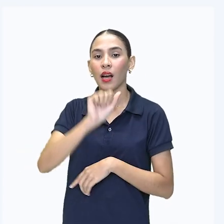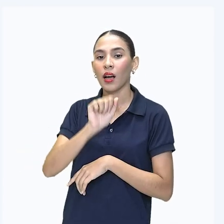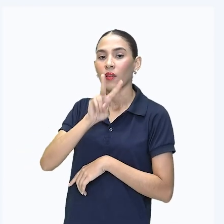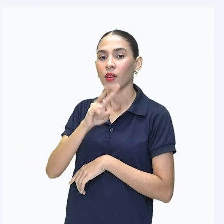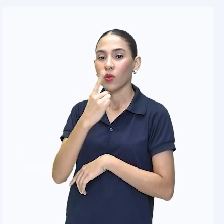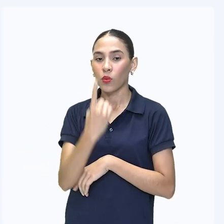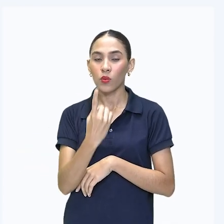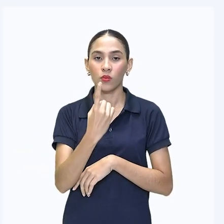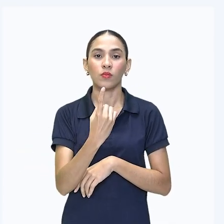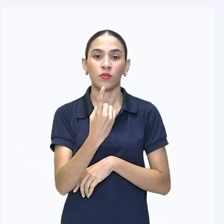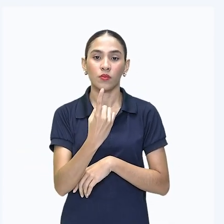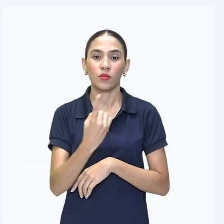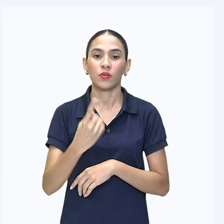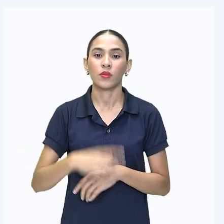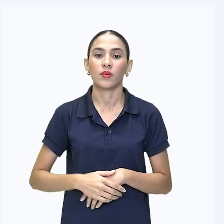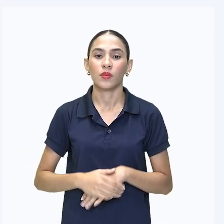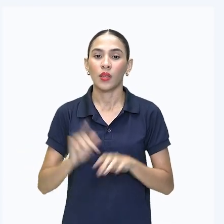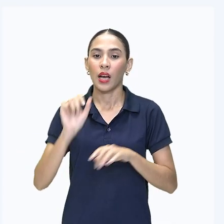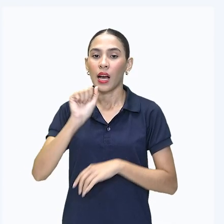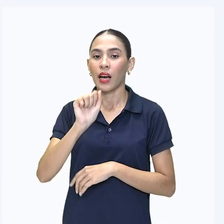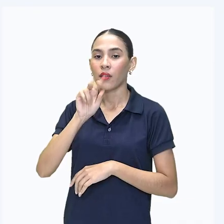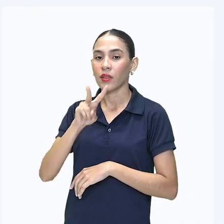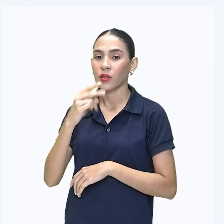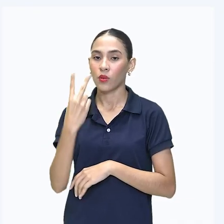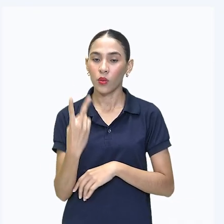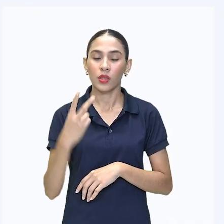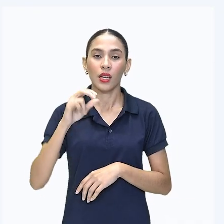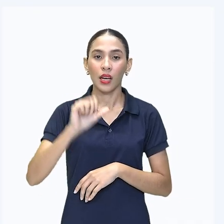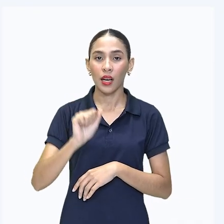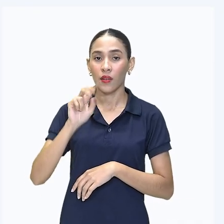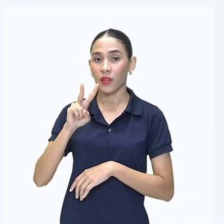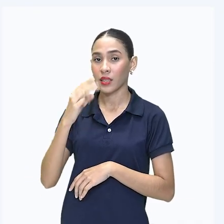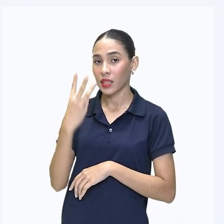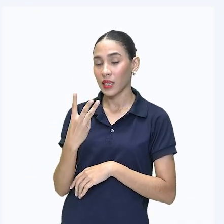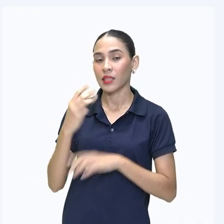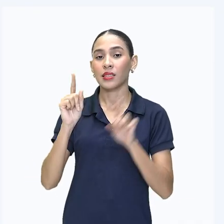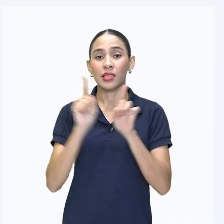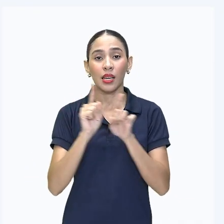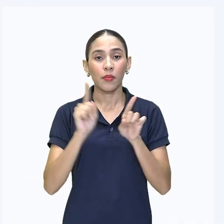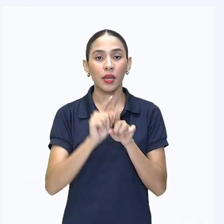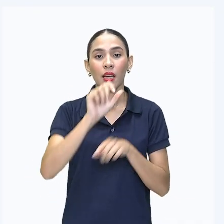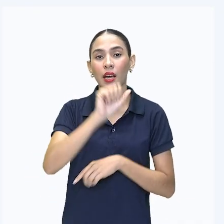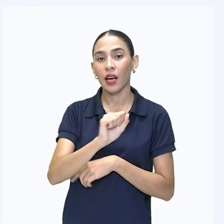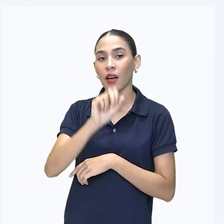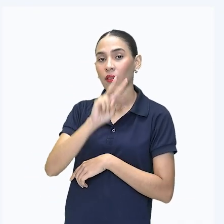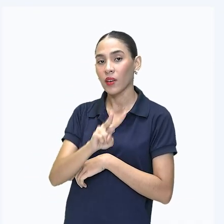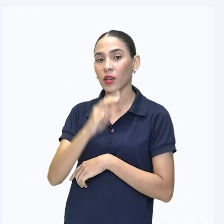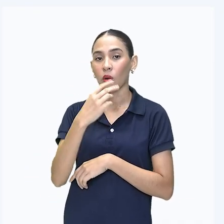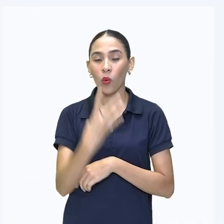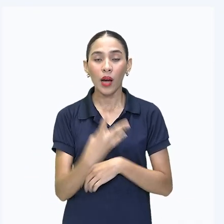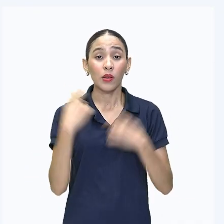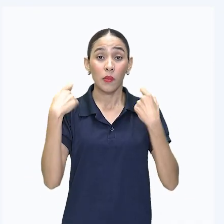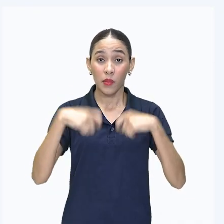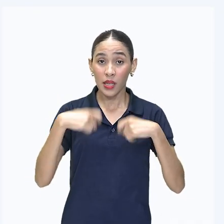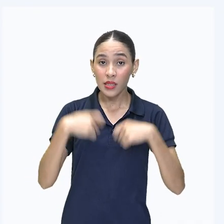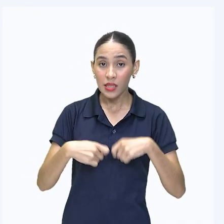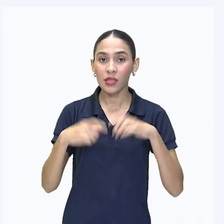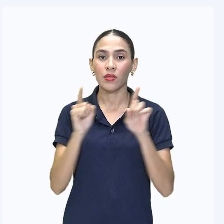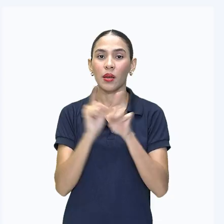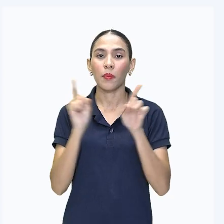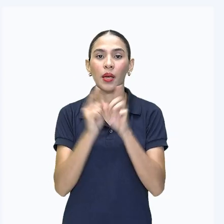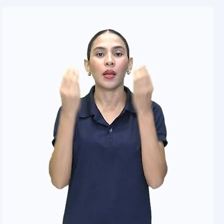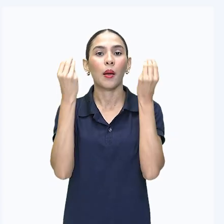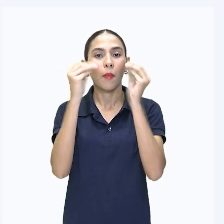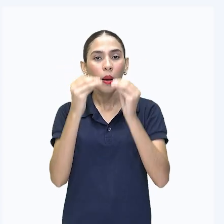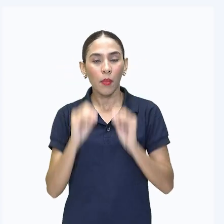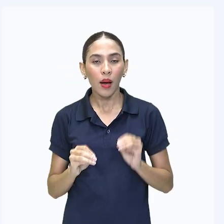AV1, de recuperação paralela, a V2, a V3 e a V4 e suas respectivas recuperações também deve ser feito no